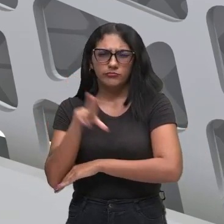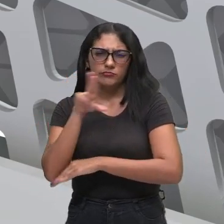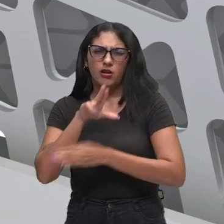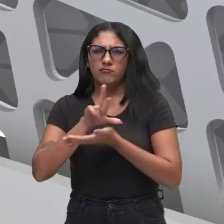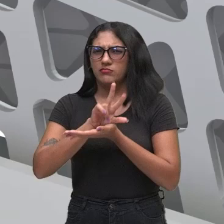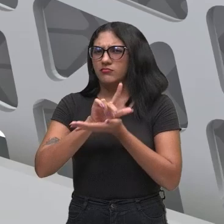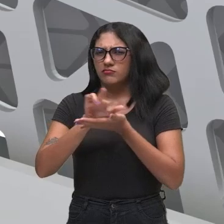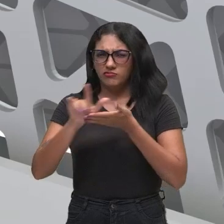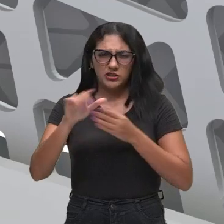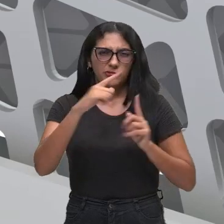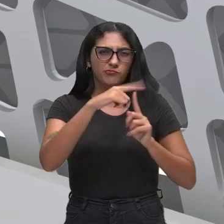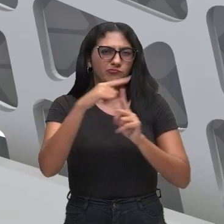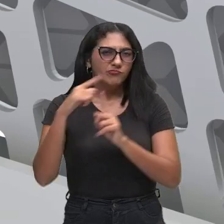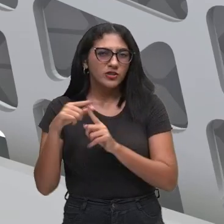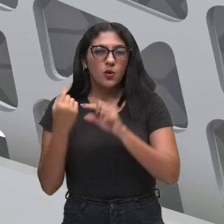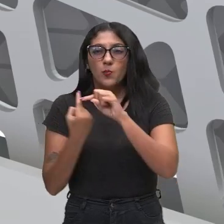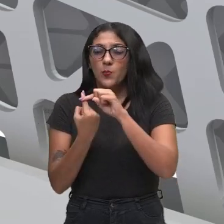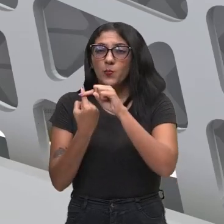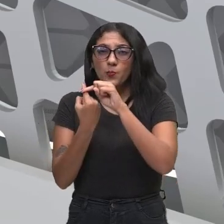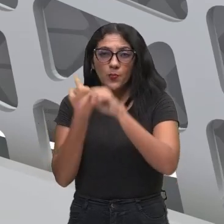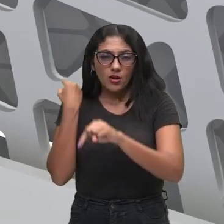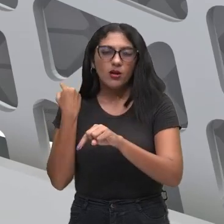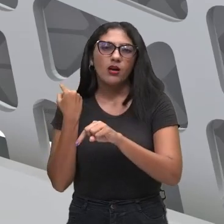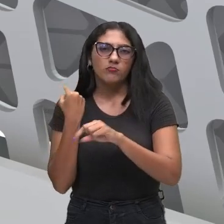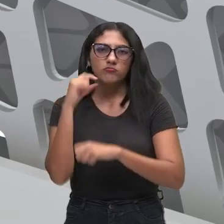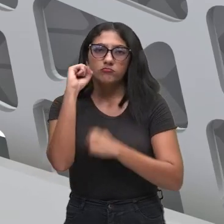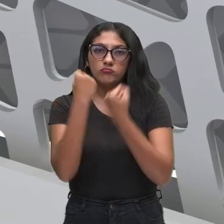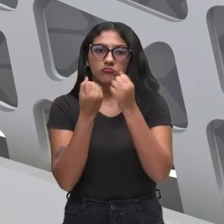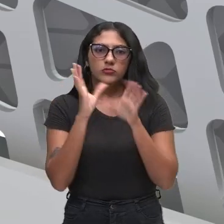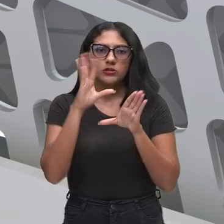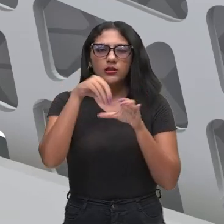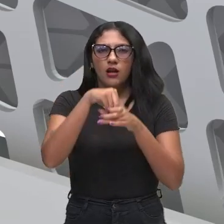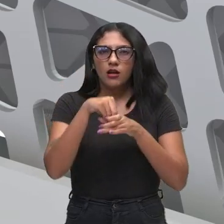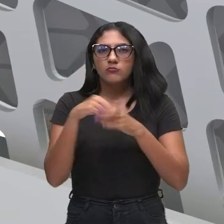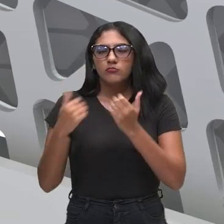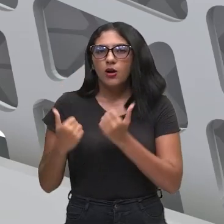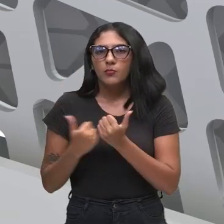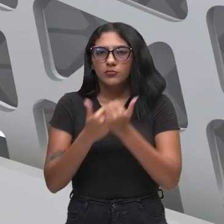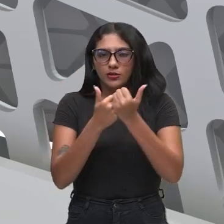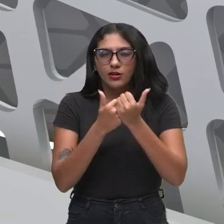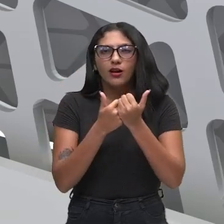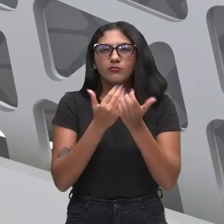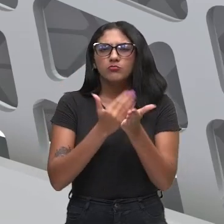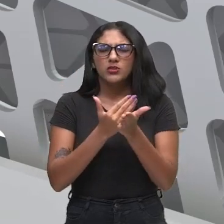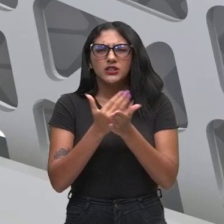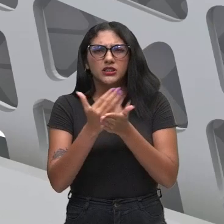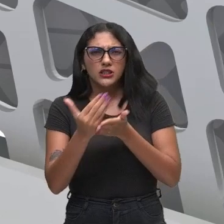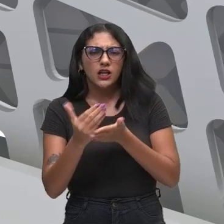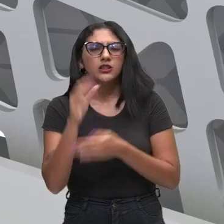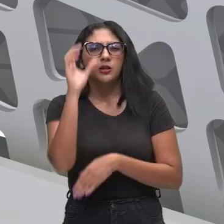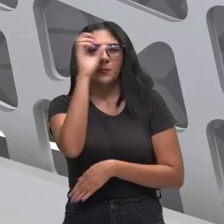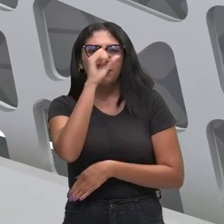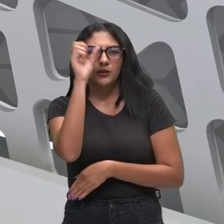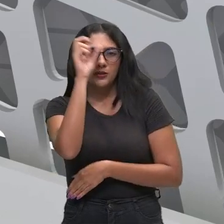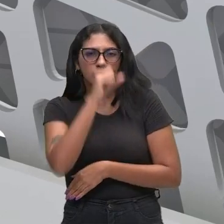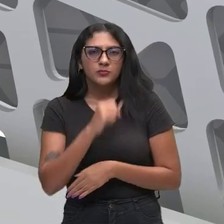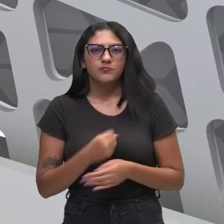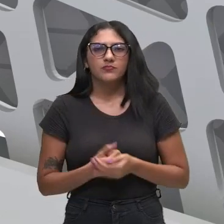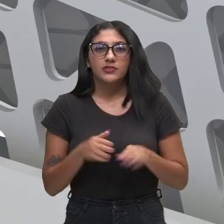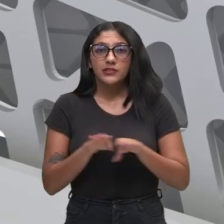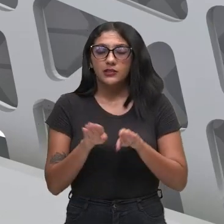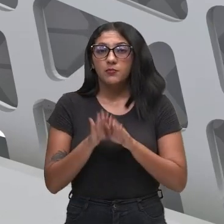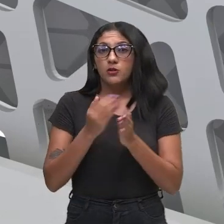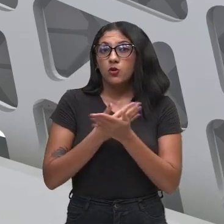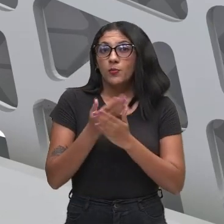algum modo naquele grande crescimento, né, da industrialização e da força do capitalismo